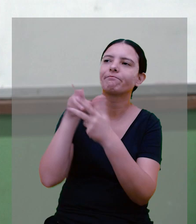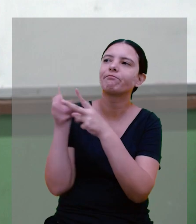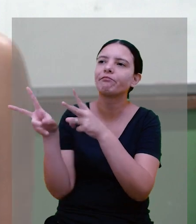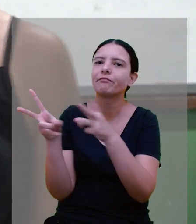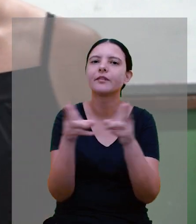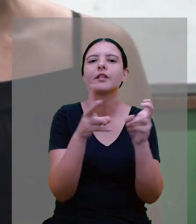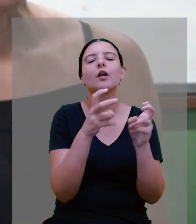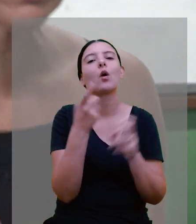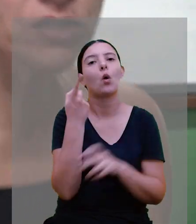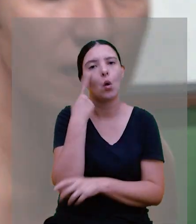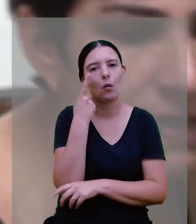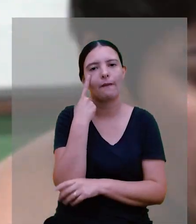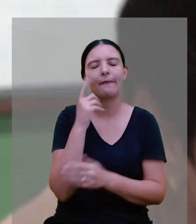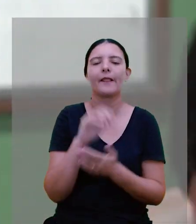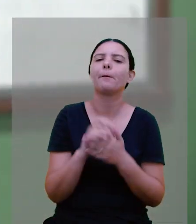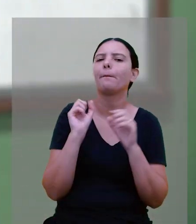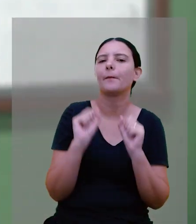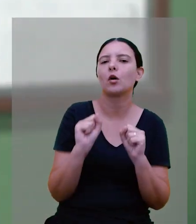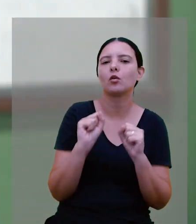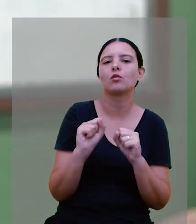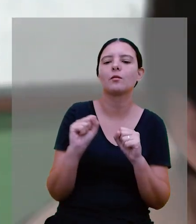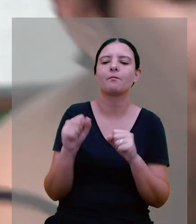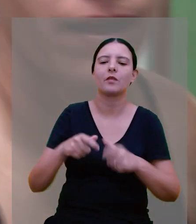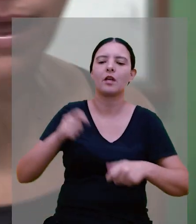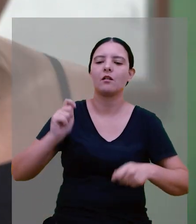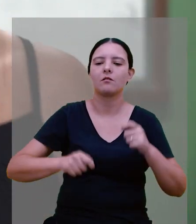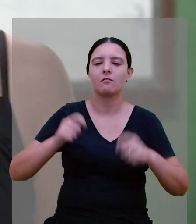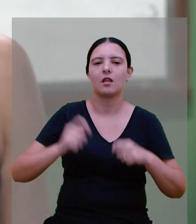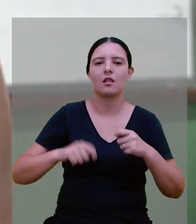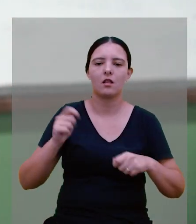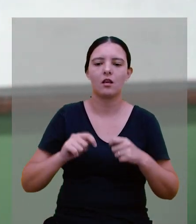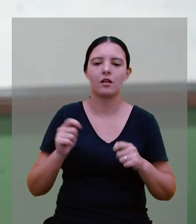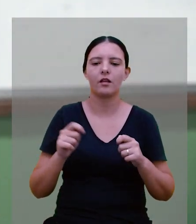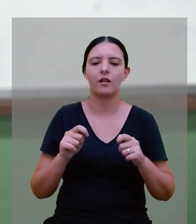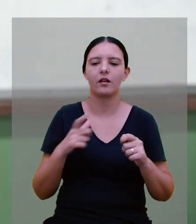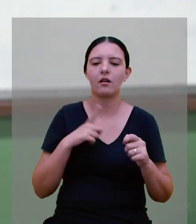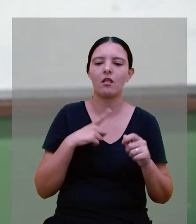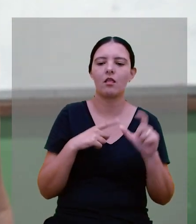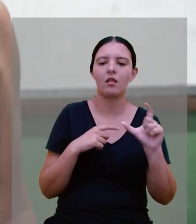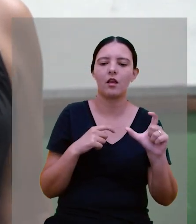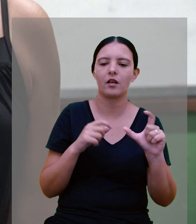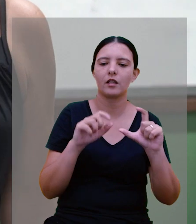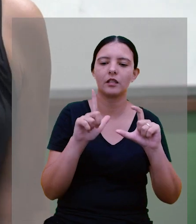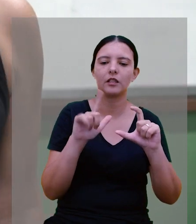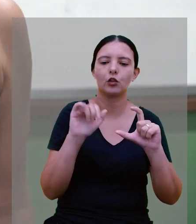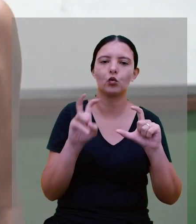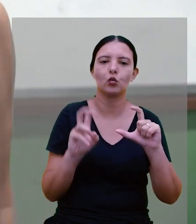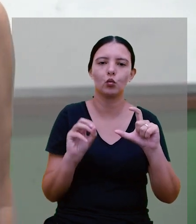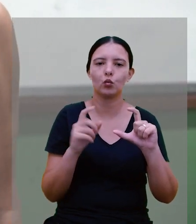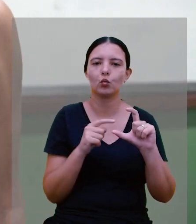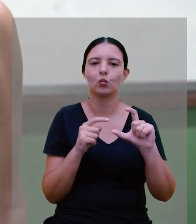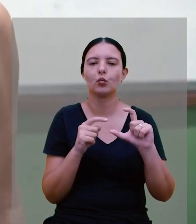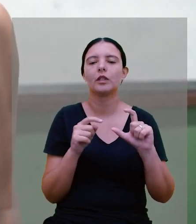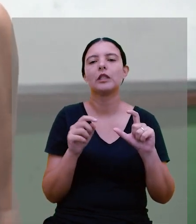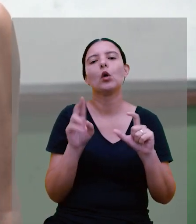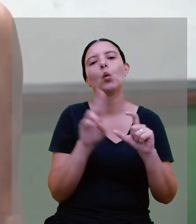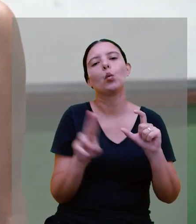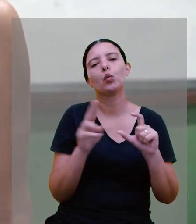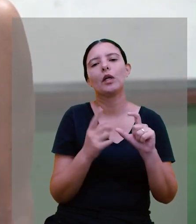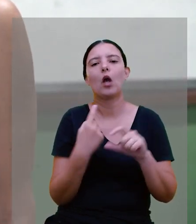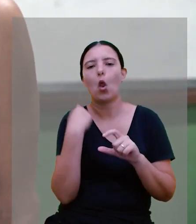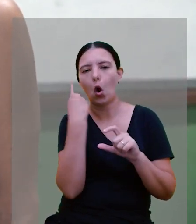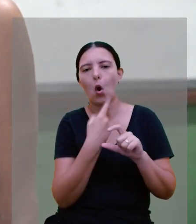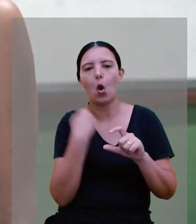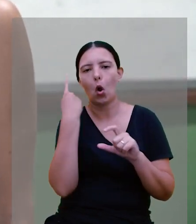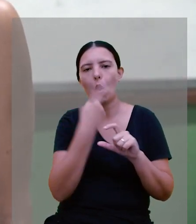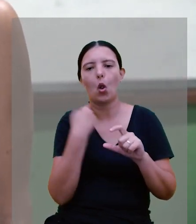só, eu posso dizer assim, essa bateria é feita de lítio, né? E ela dura tantas horas e ela